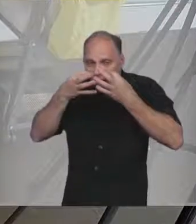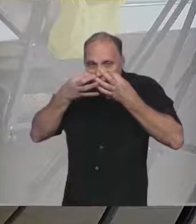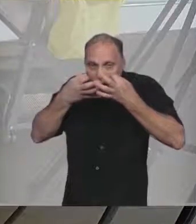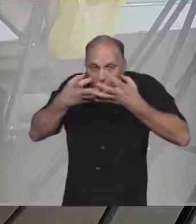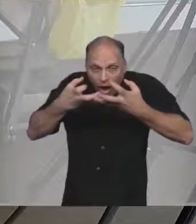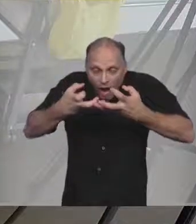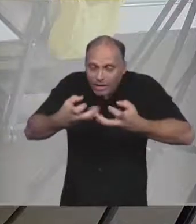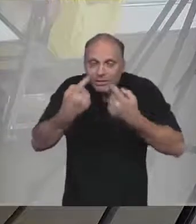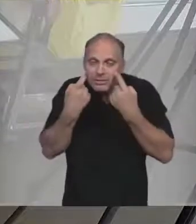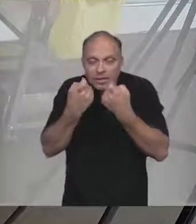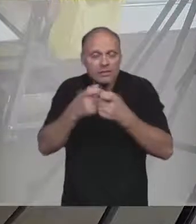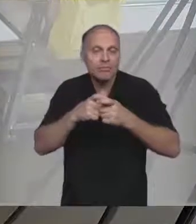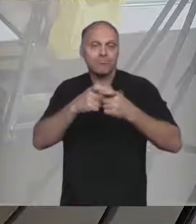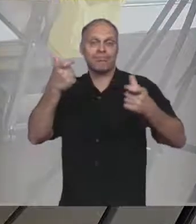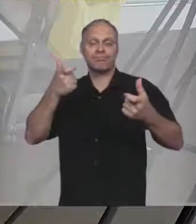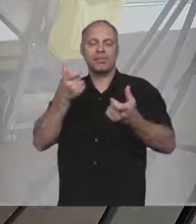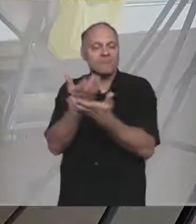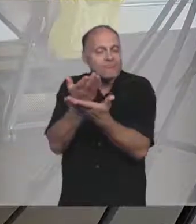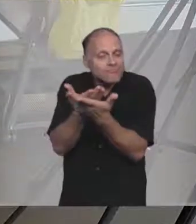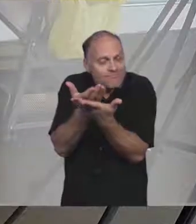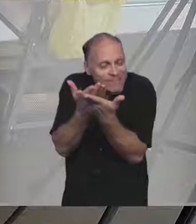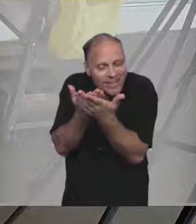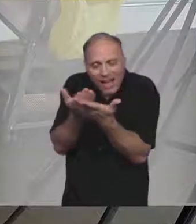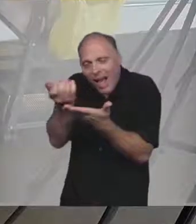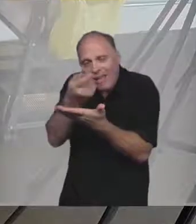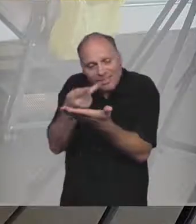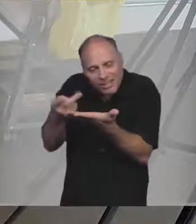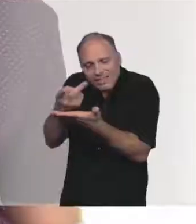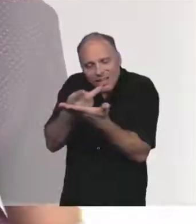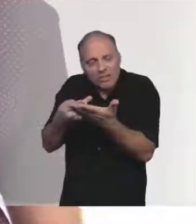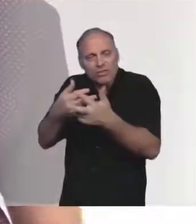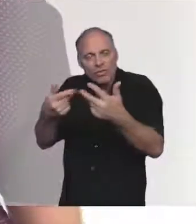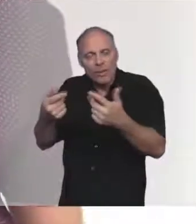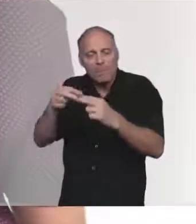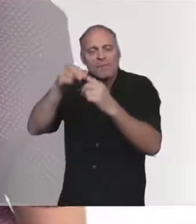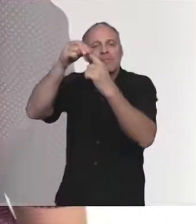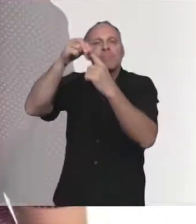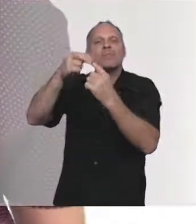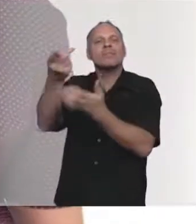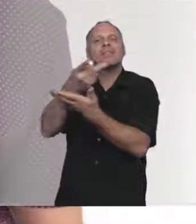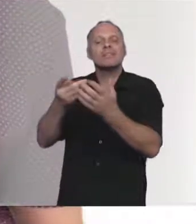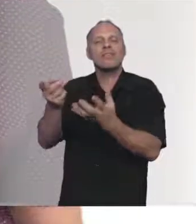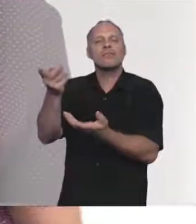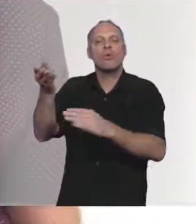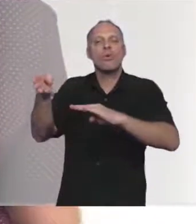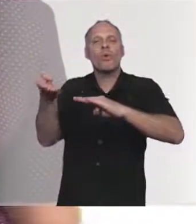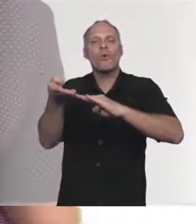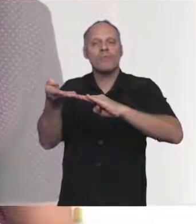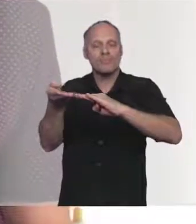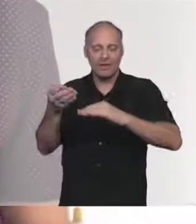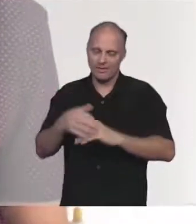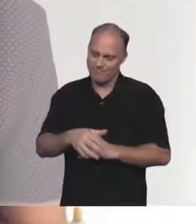né? Nesse estudo sobre o desenho, principalmente o desenho contemporâneo.